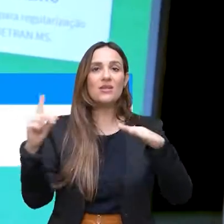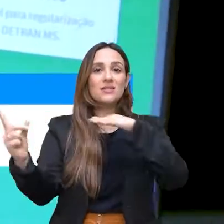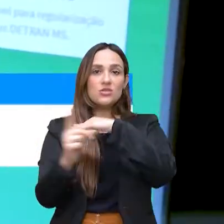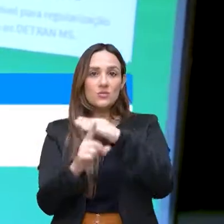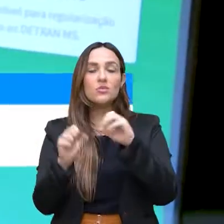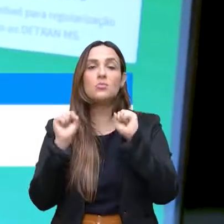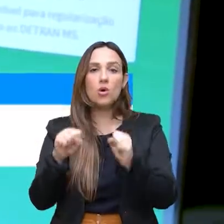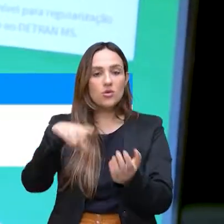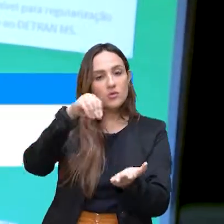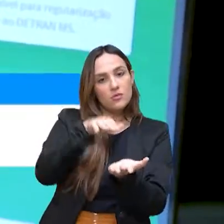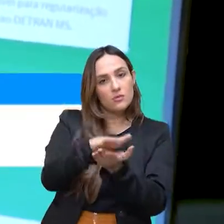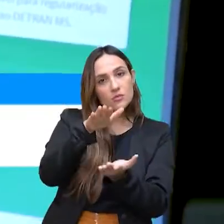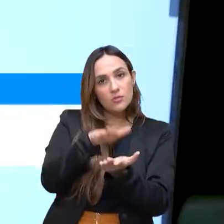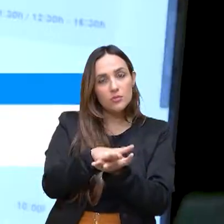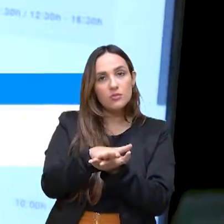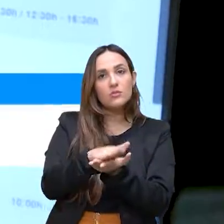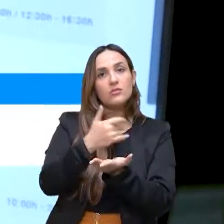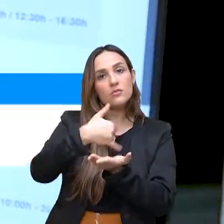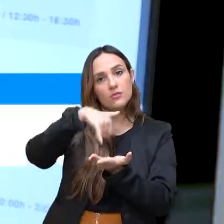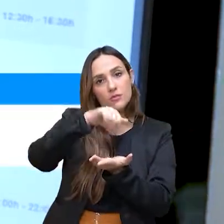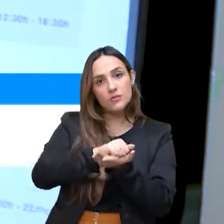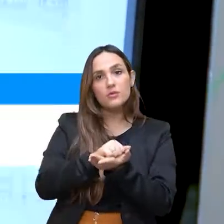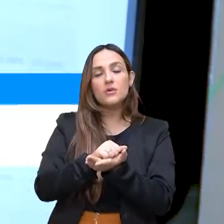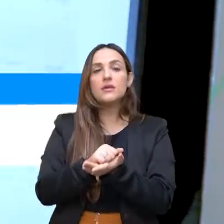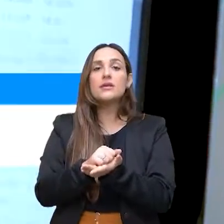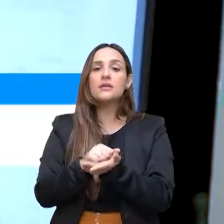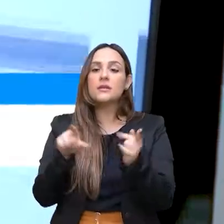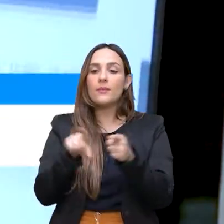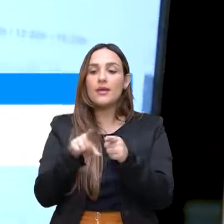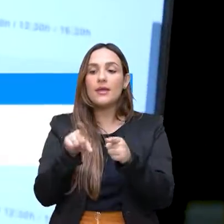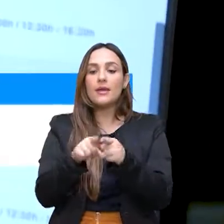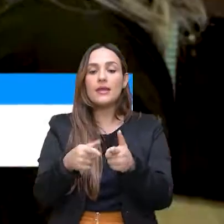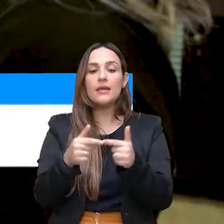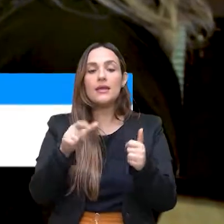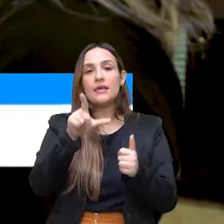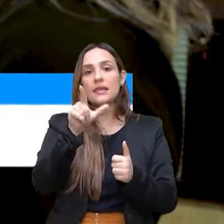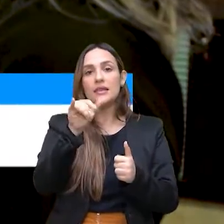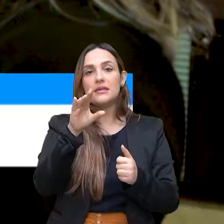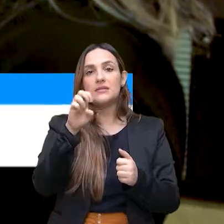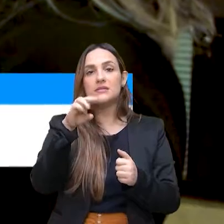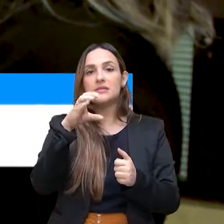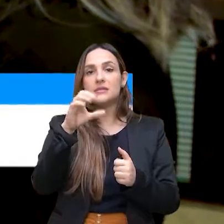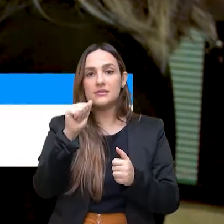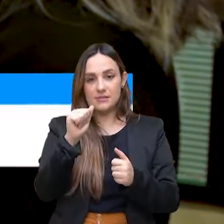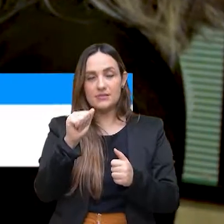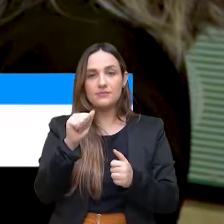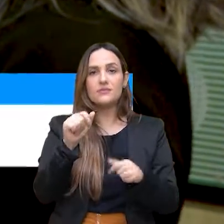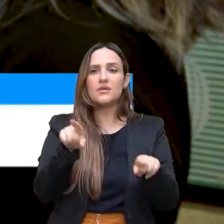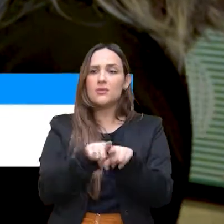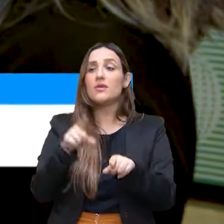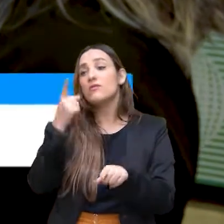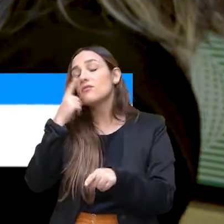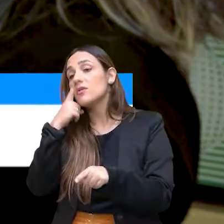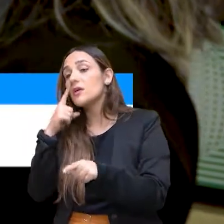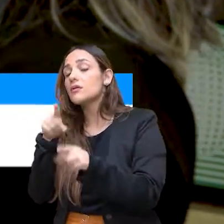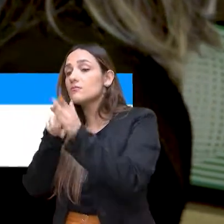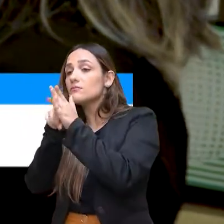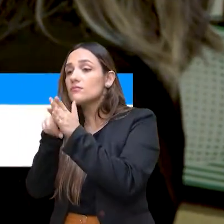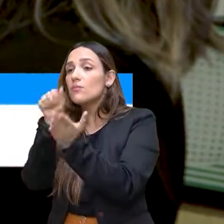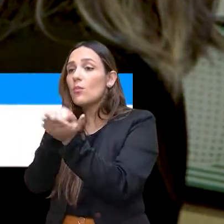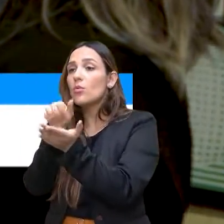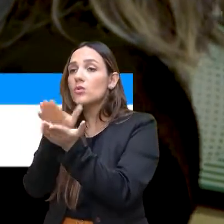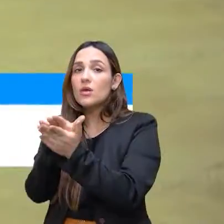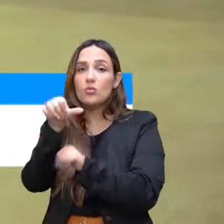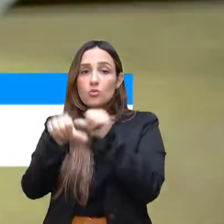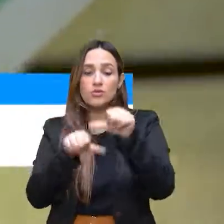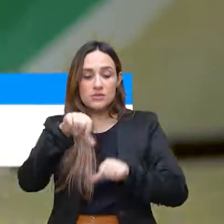usuários a impressão do certificado de registro e licenciamento de veículos, além de diversas guias para consulta de multas e débitos,